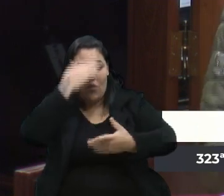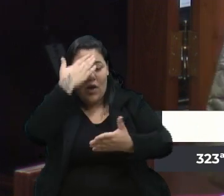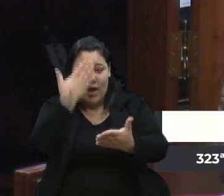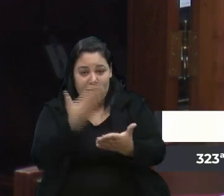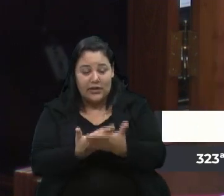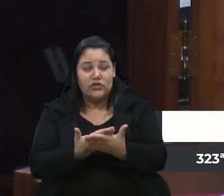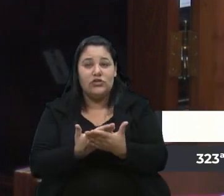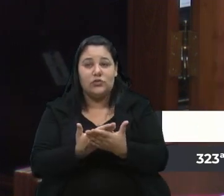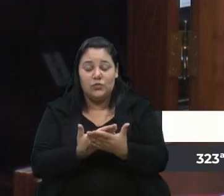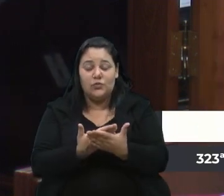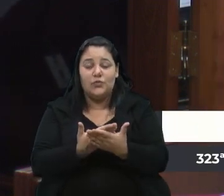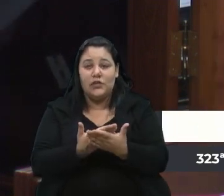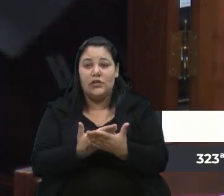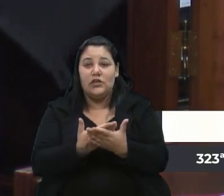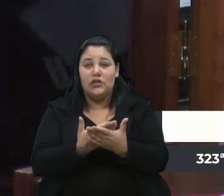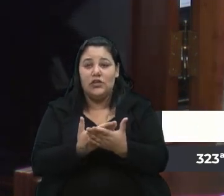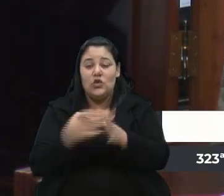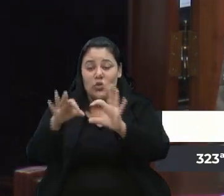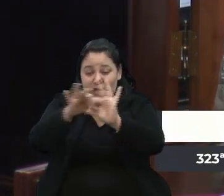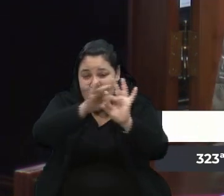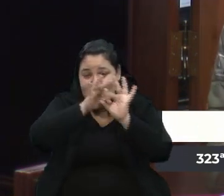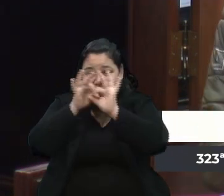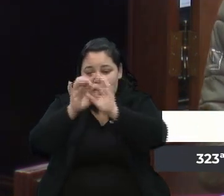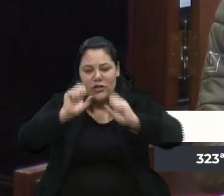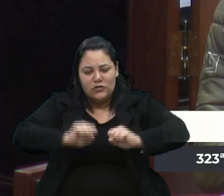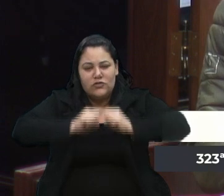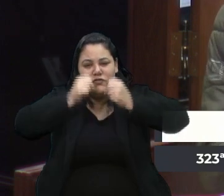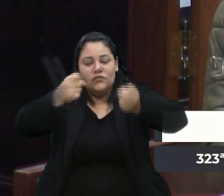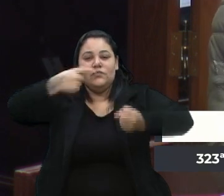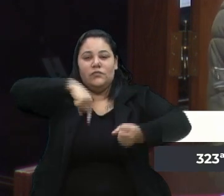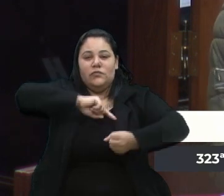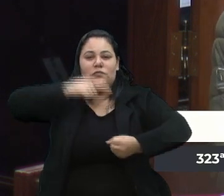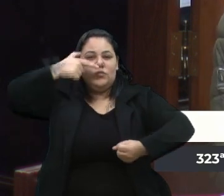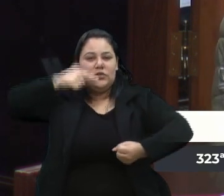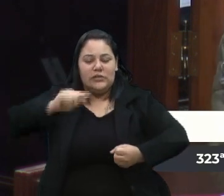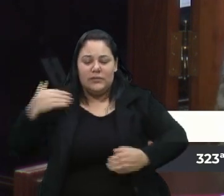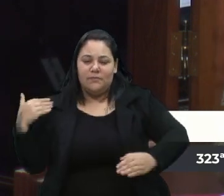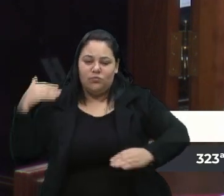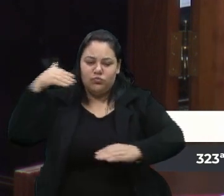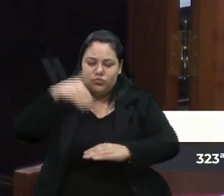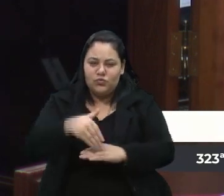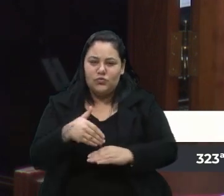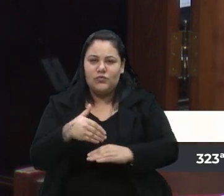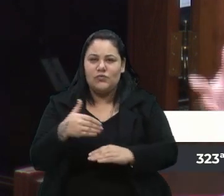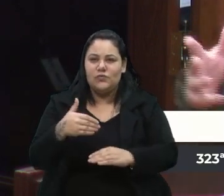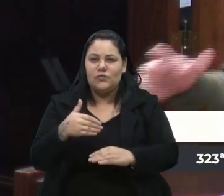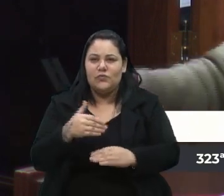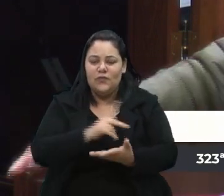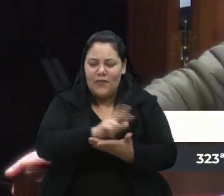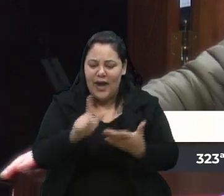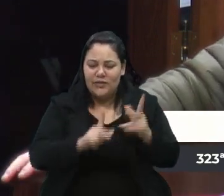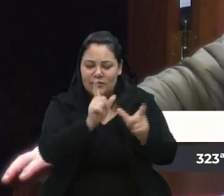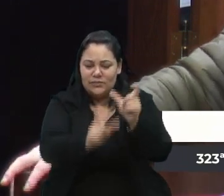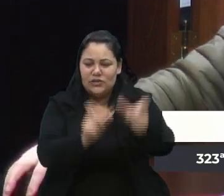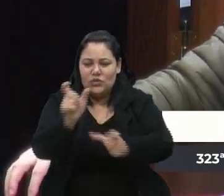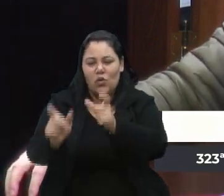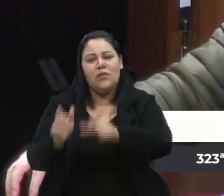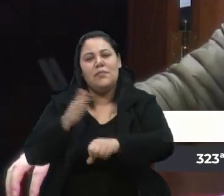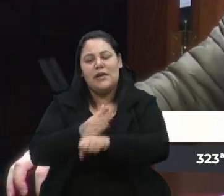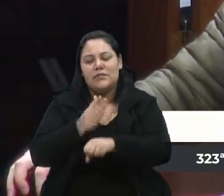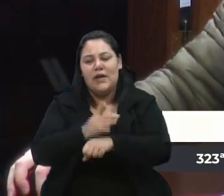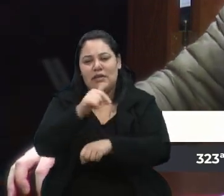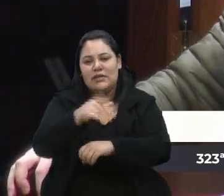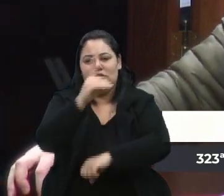somando os esforços aí a gente trazer diversas pessoas centenas de pessoas e Esperamos que a gente consiga